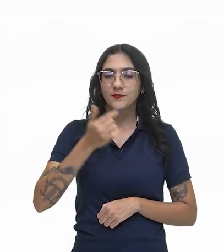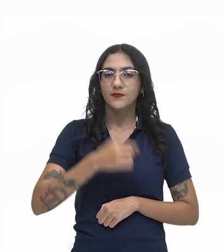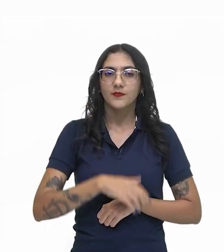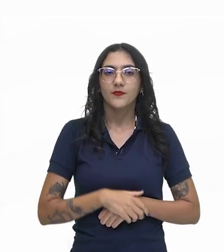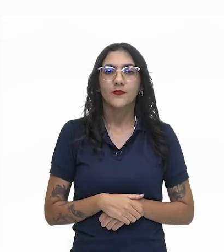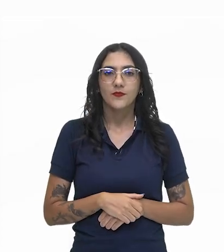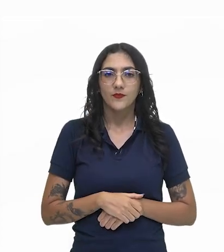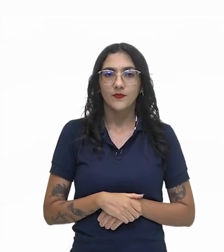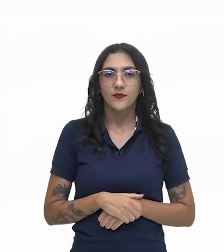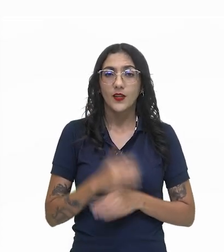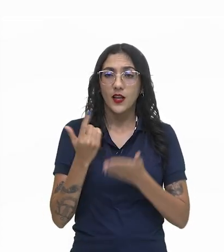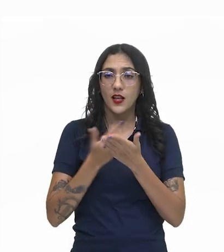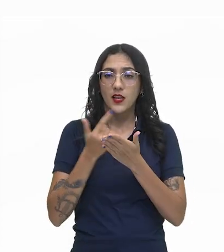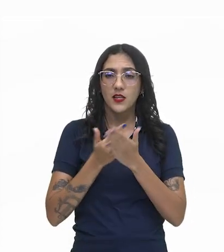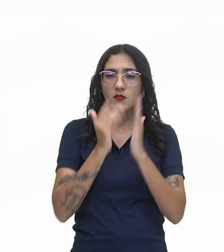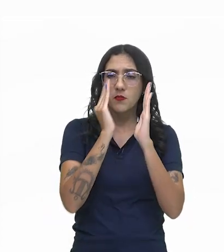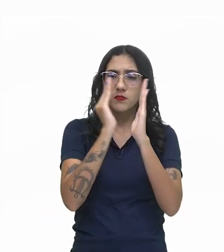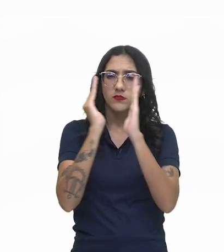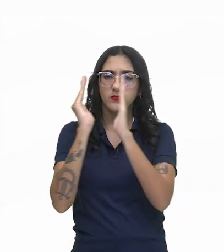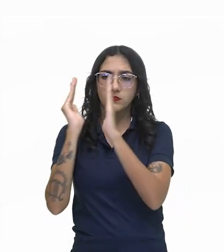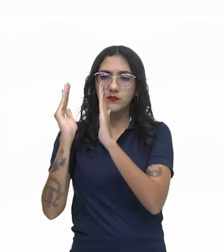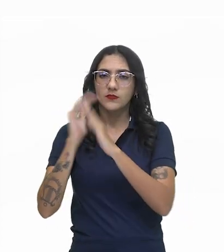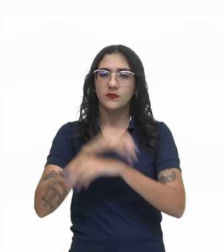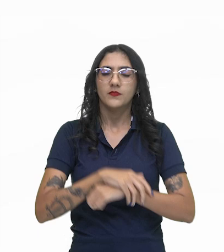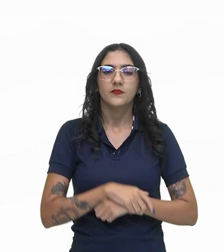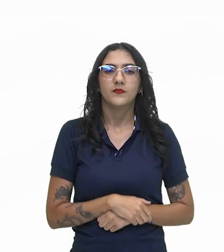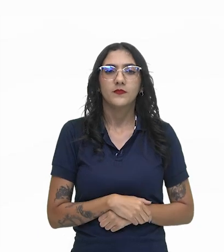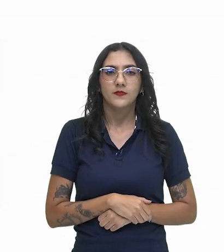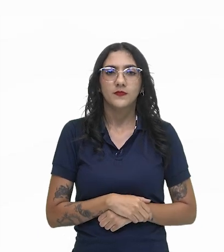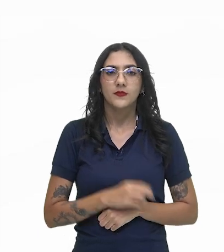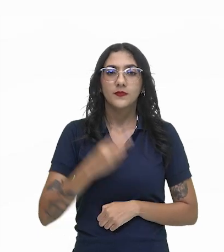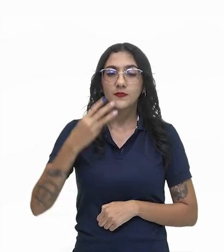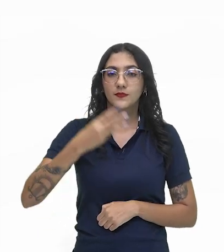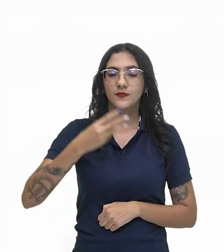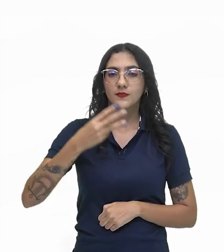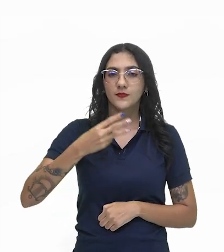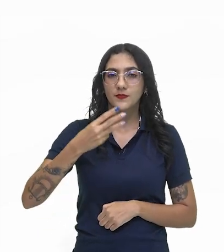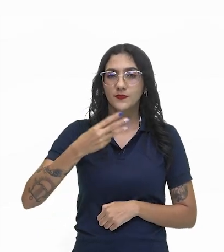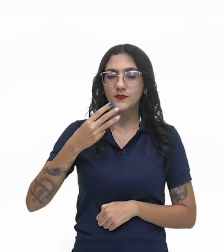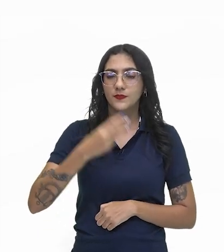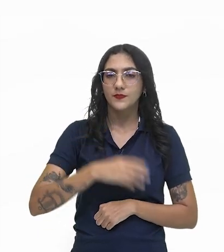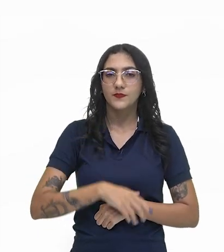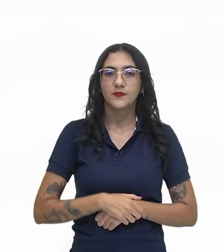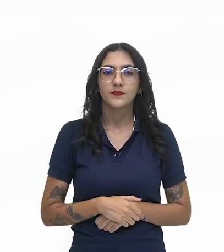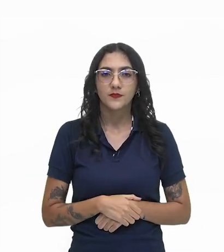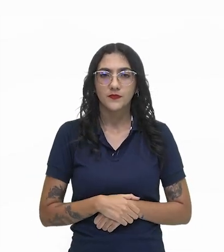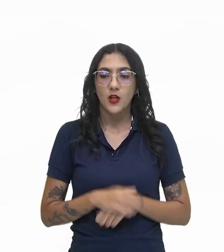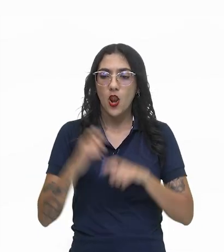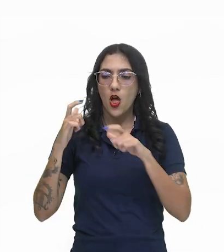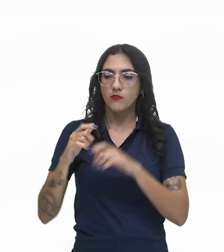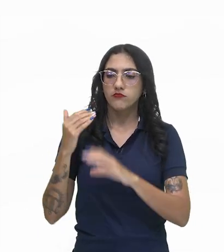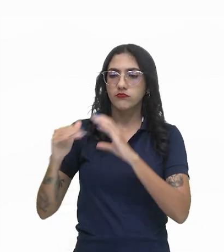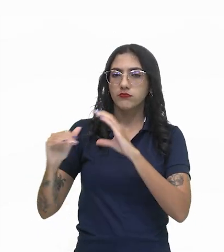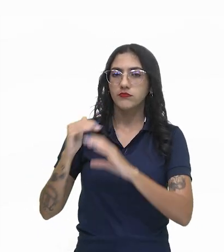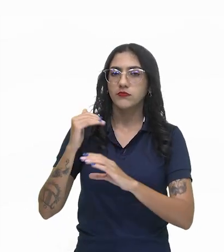Library. Biblioteca. Post office.